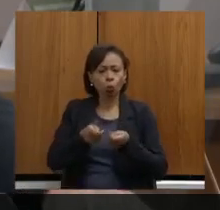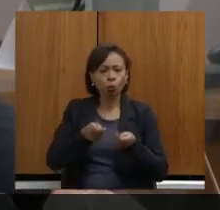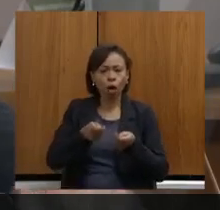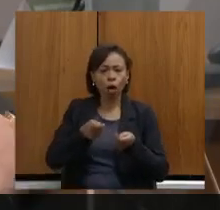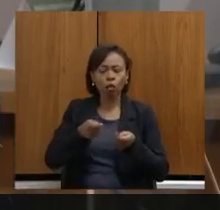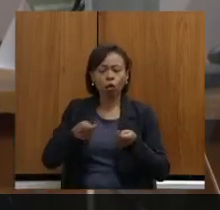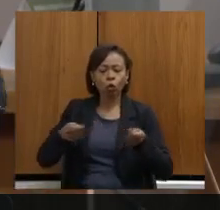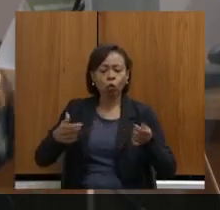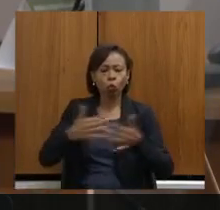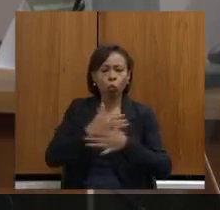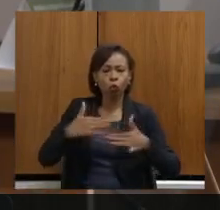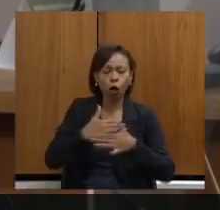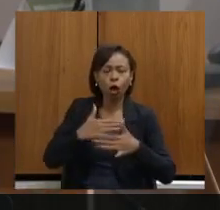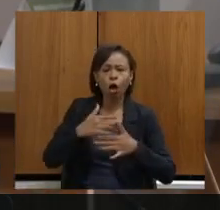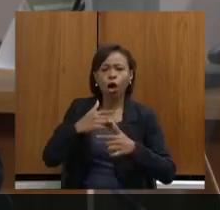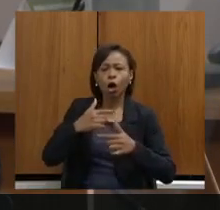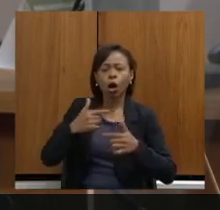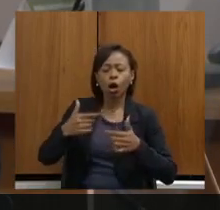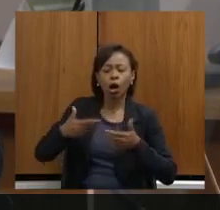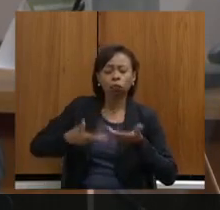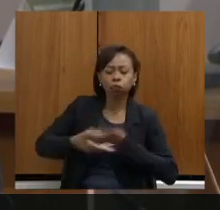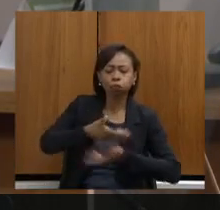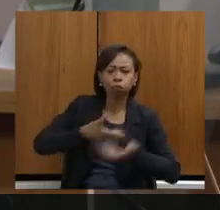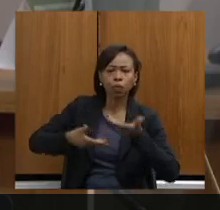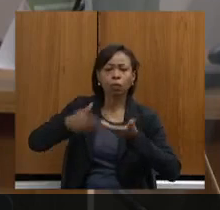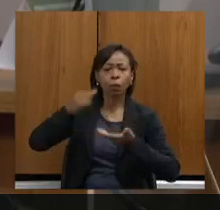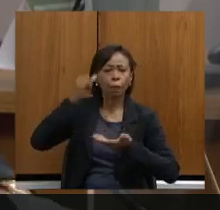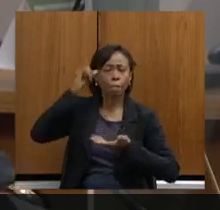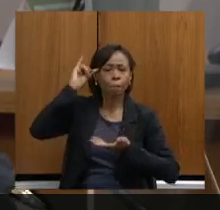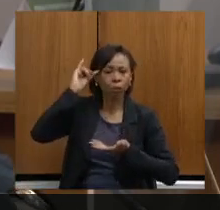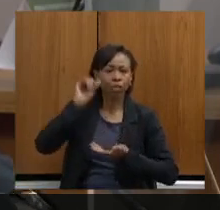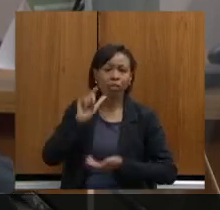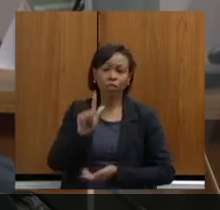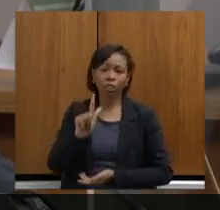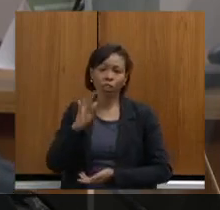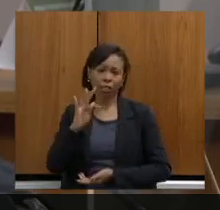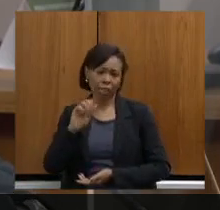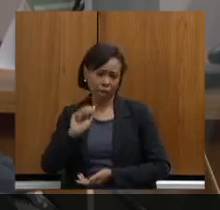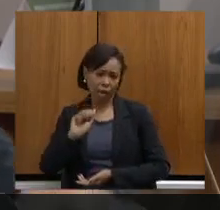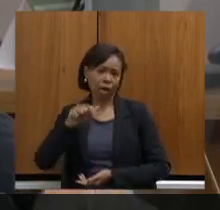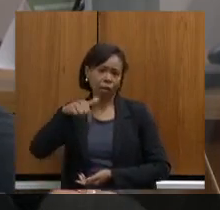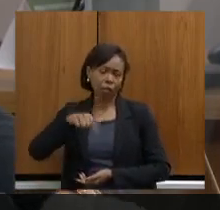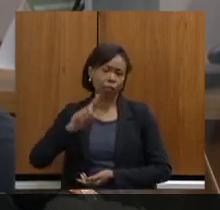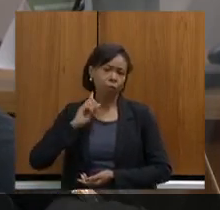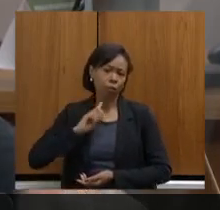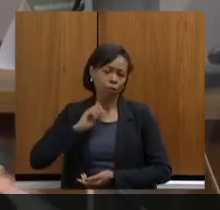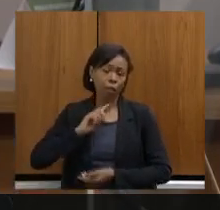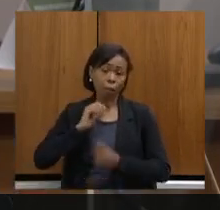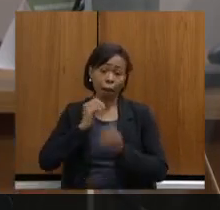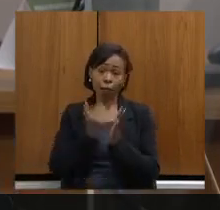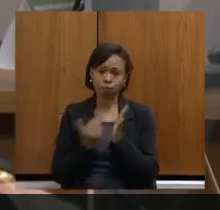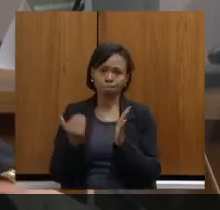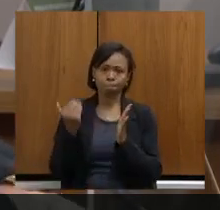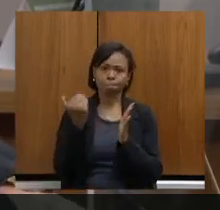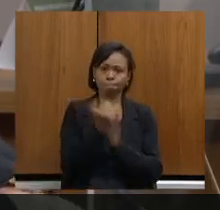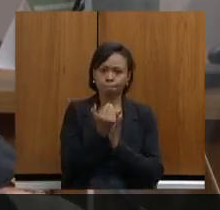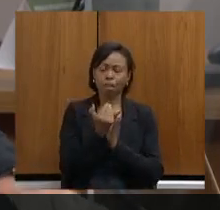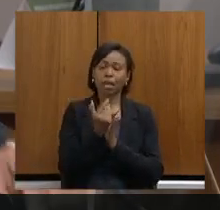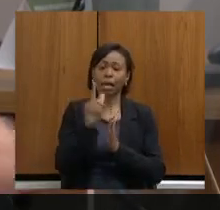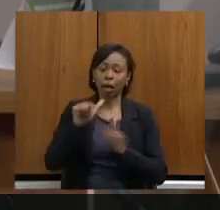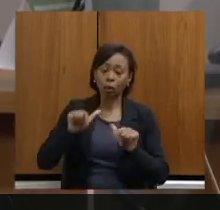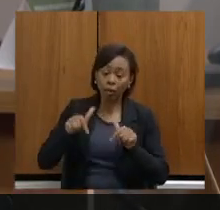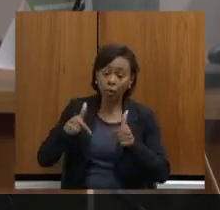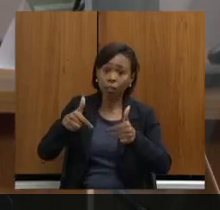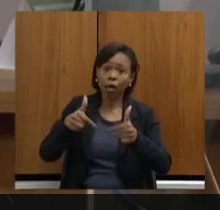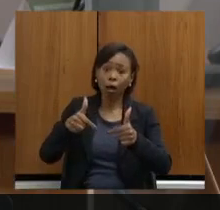através da GTA nesses estados até para já fortalecer como a atividade piloto que vai ter que